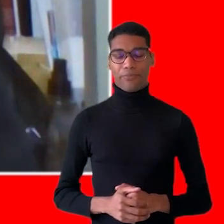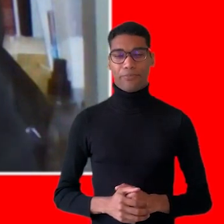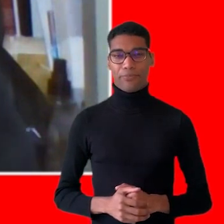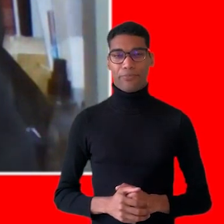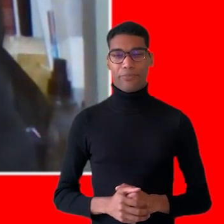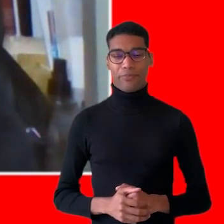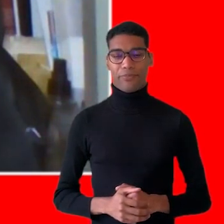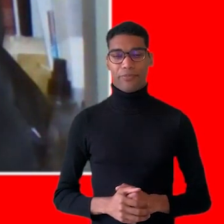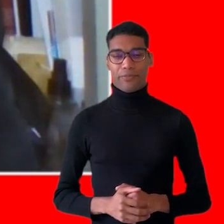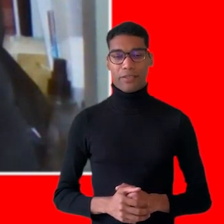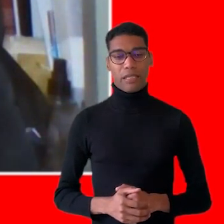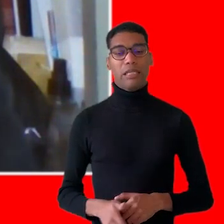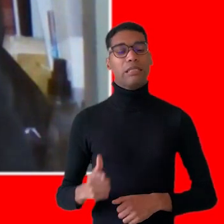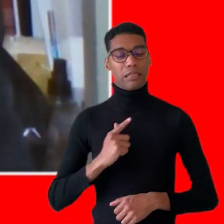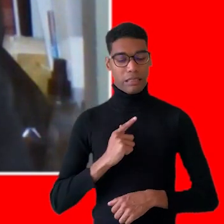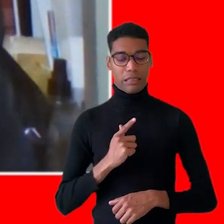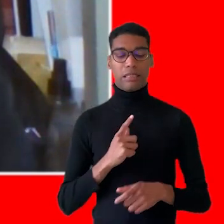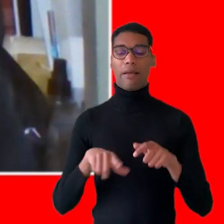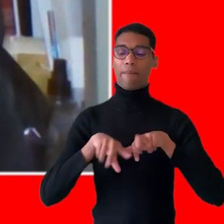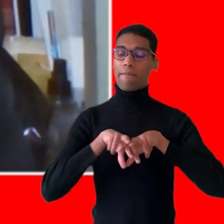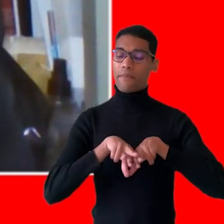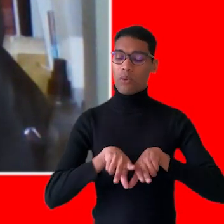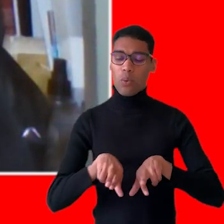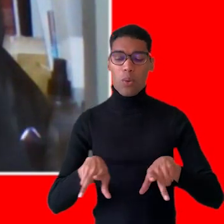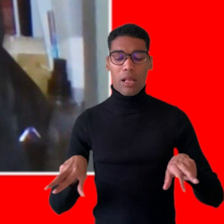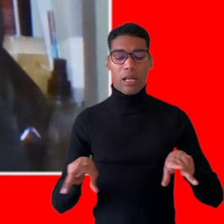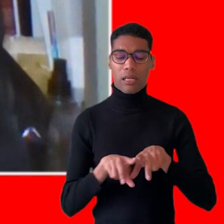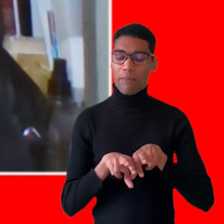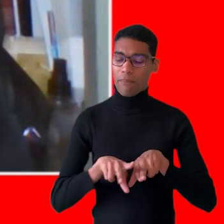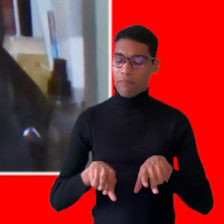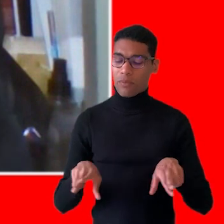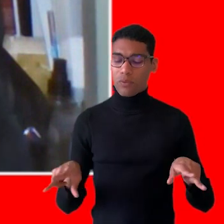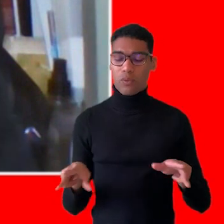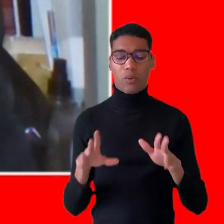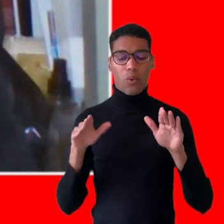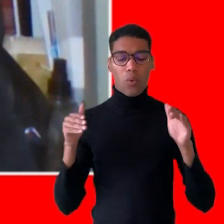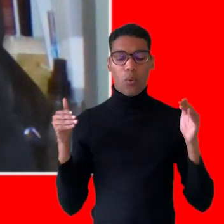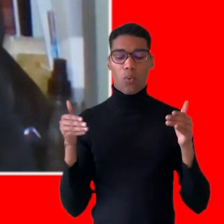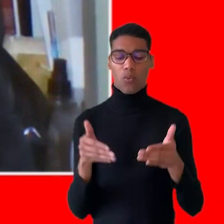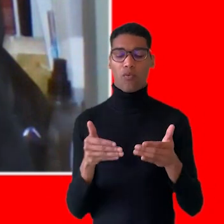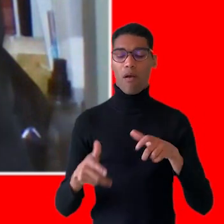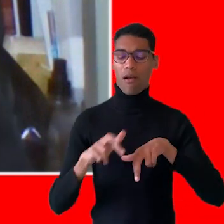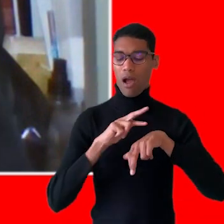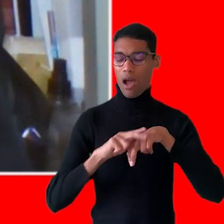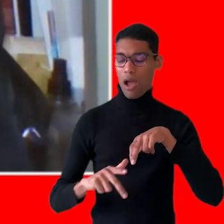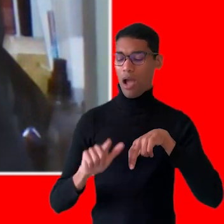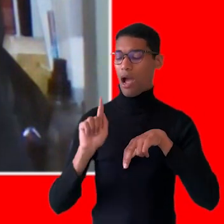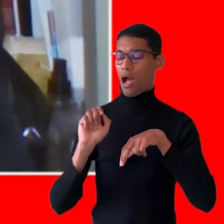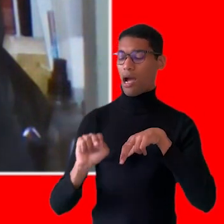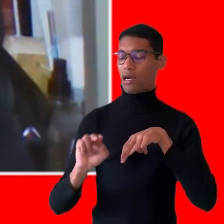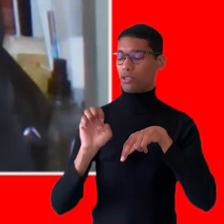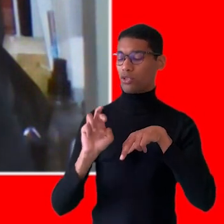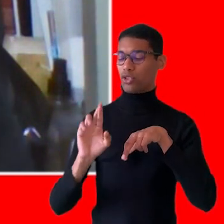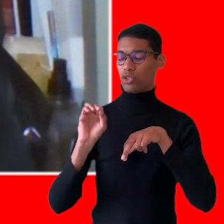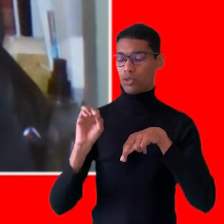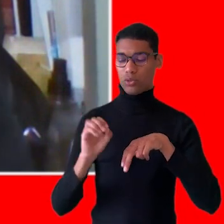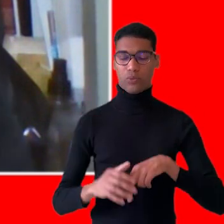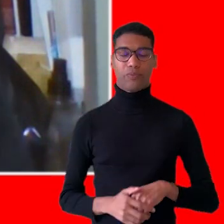e ele tem pluralidade no que diz respeito a gênero.